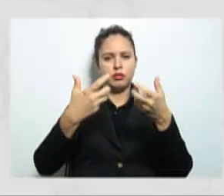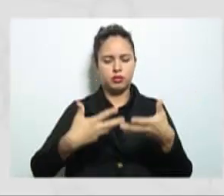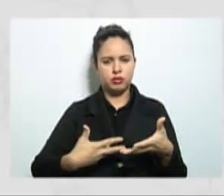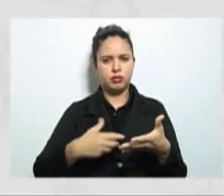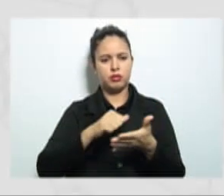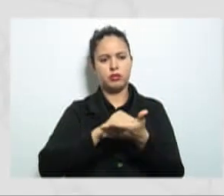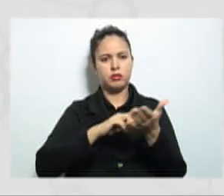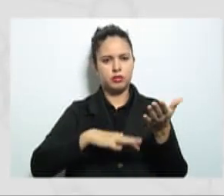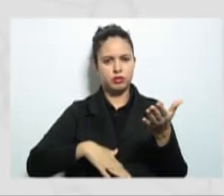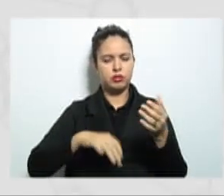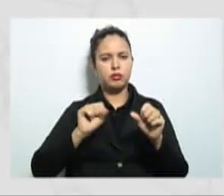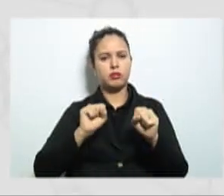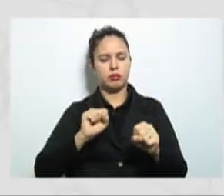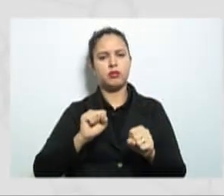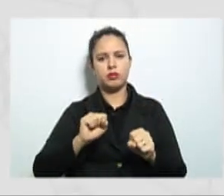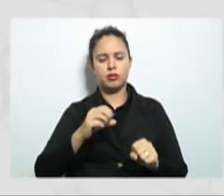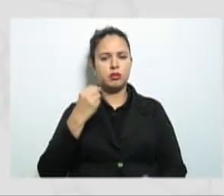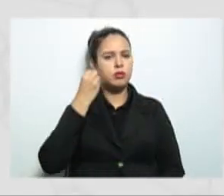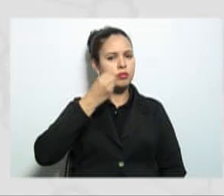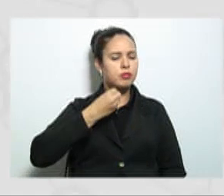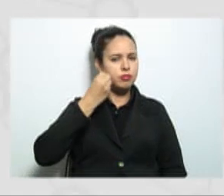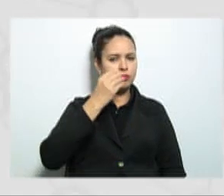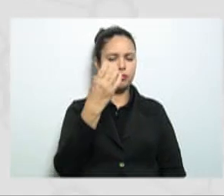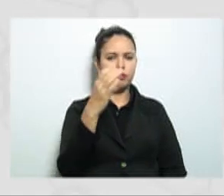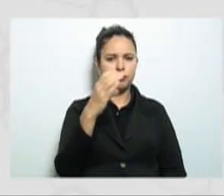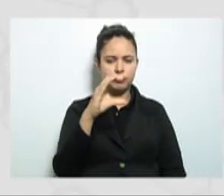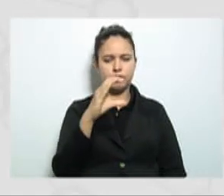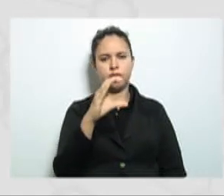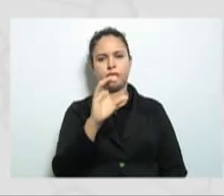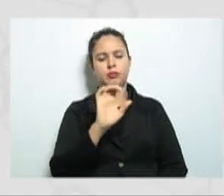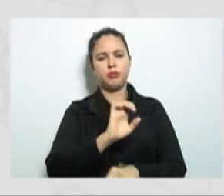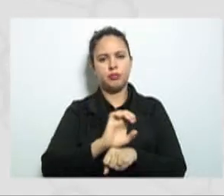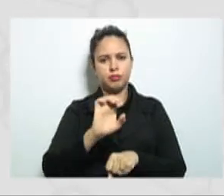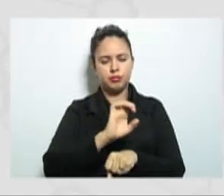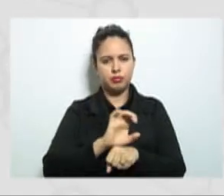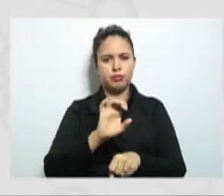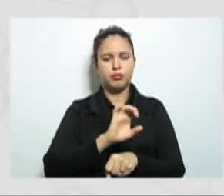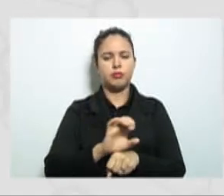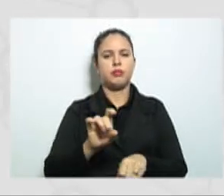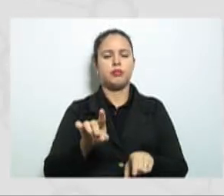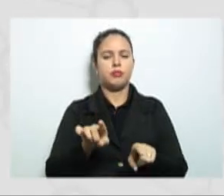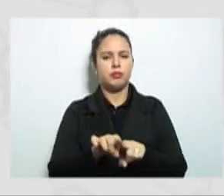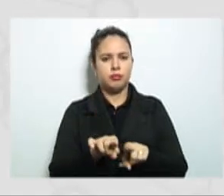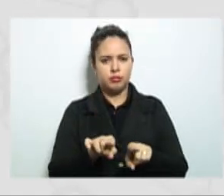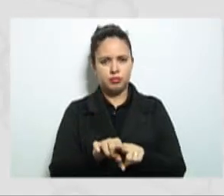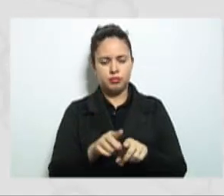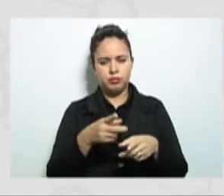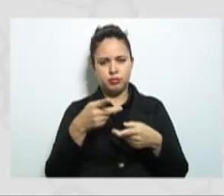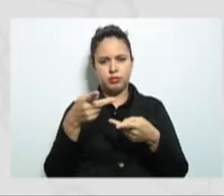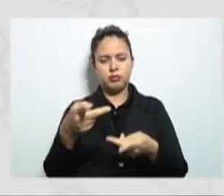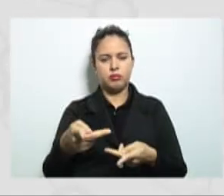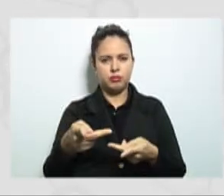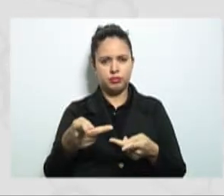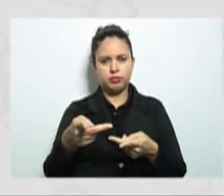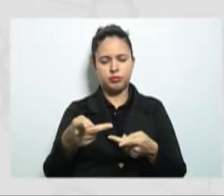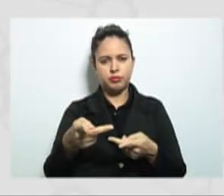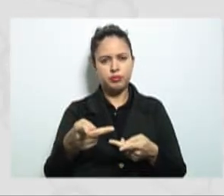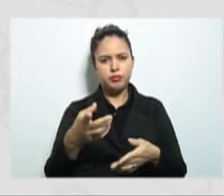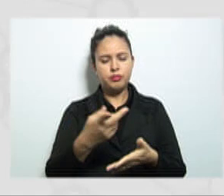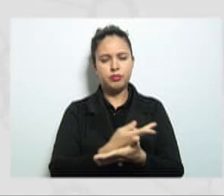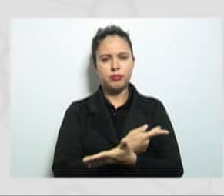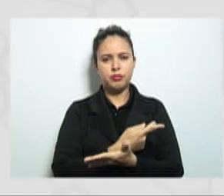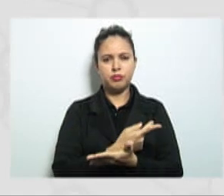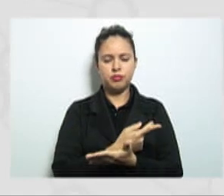que pode ser uma experiência científica, um estágio, uma visita, uma apreciação sobre determinado fato